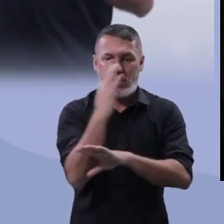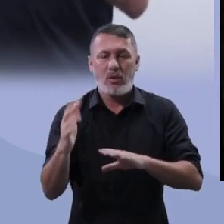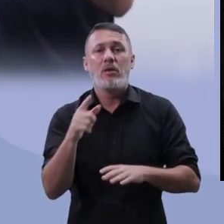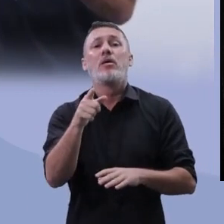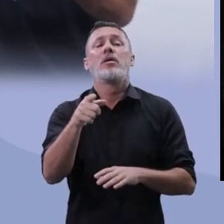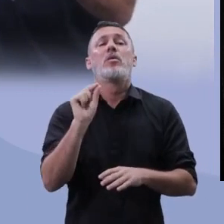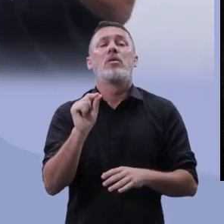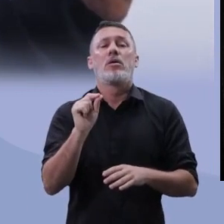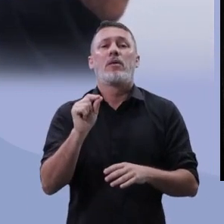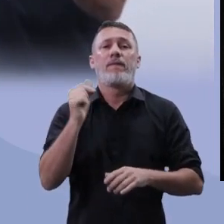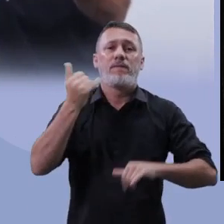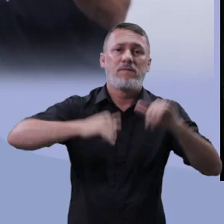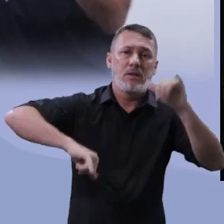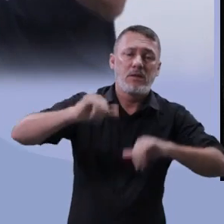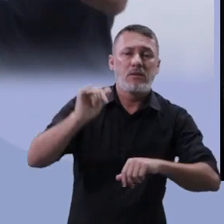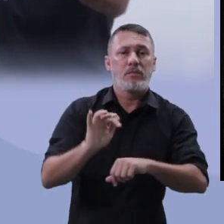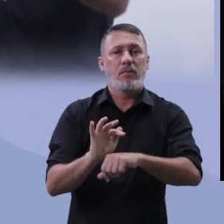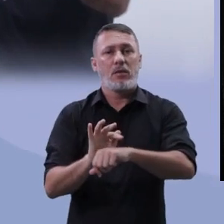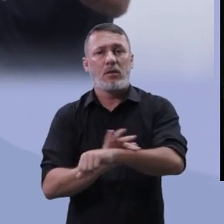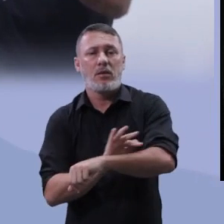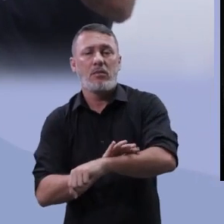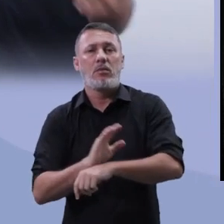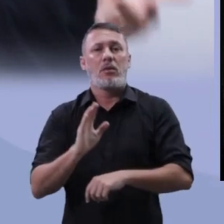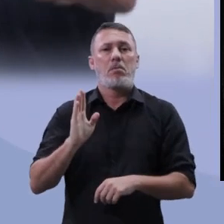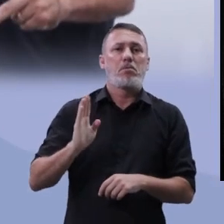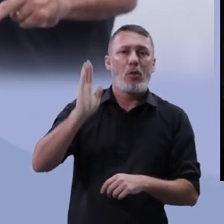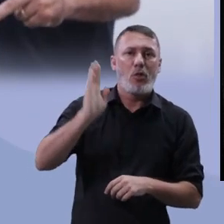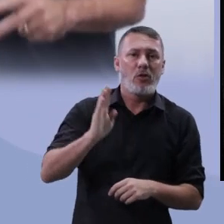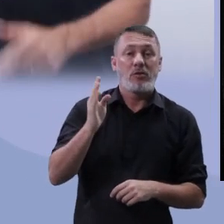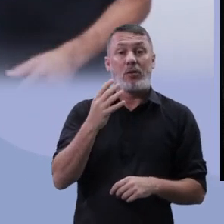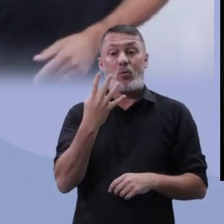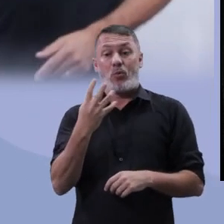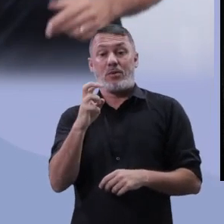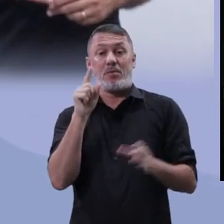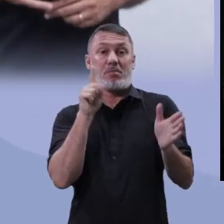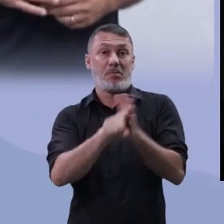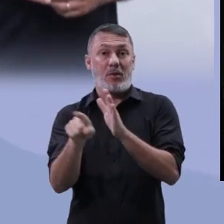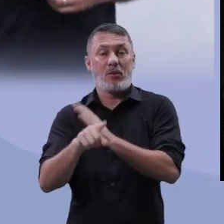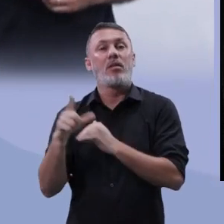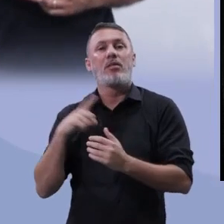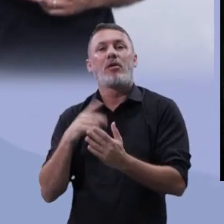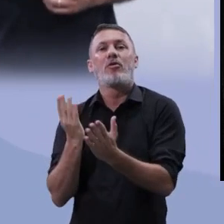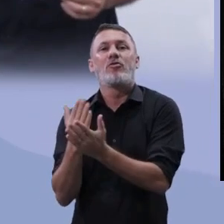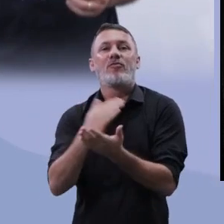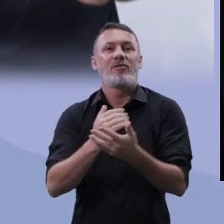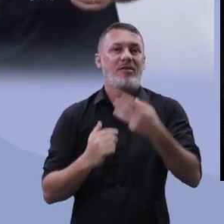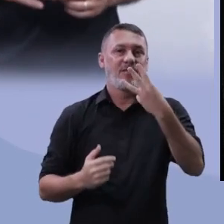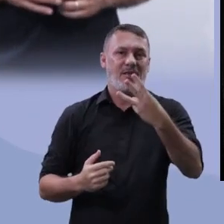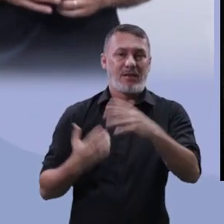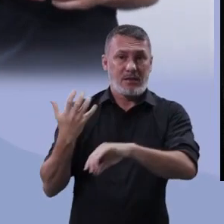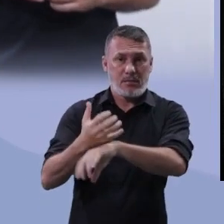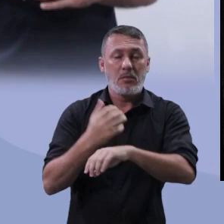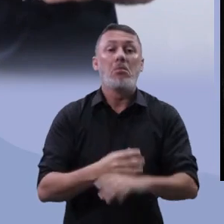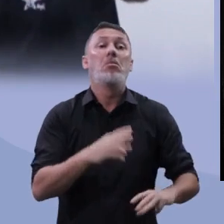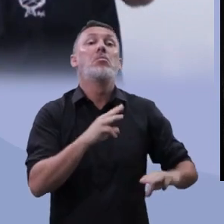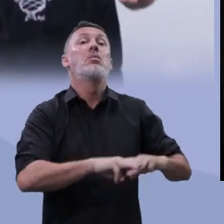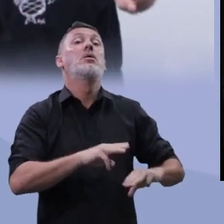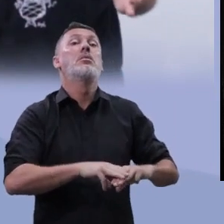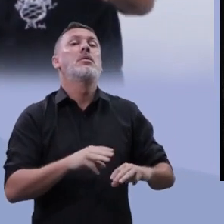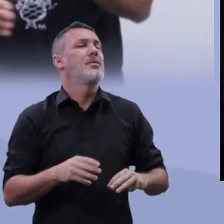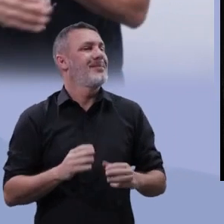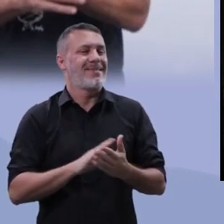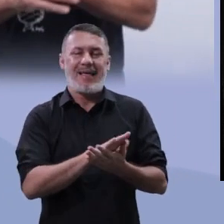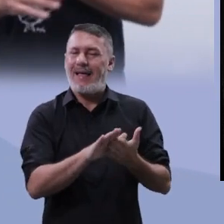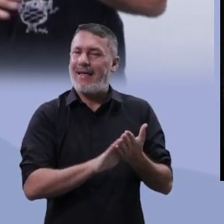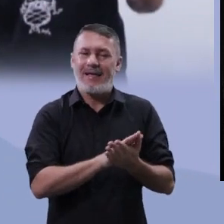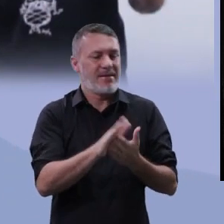as questões em física, química e biologia. 45 questões divididas por essas 3 disciplinas aí. E na